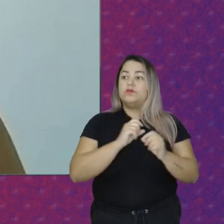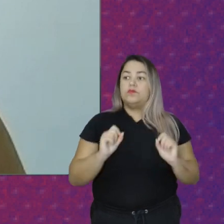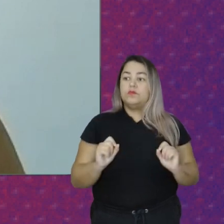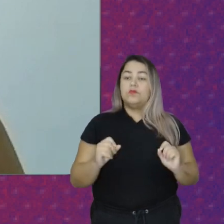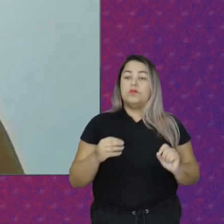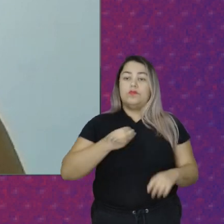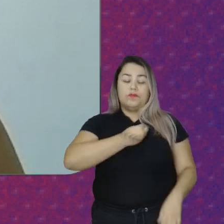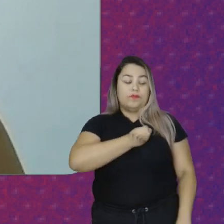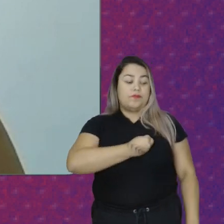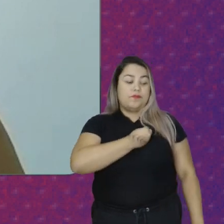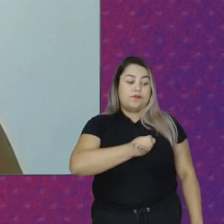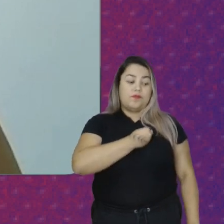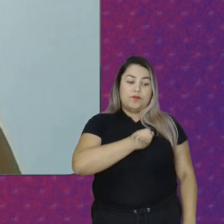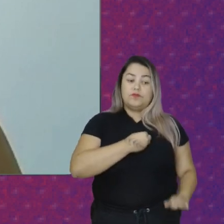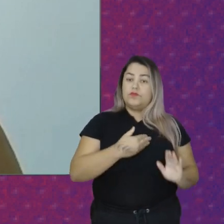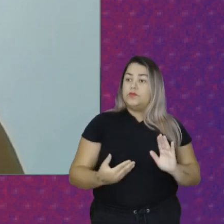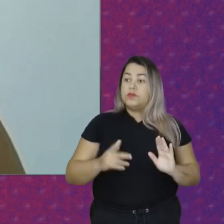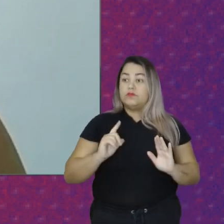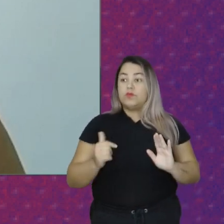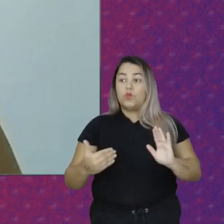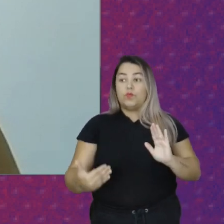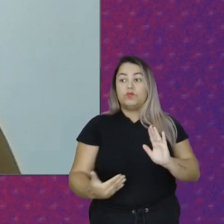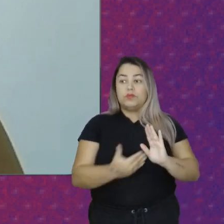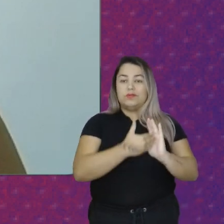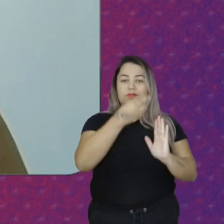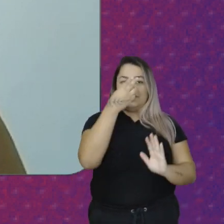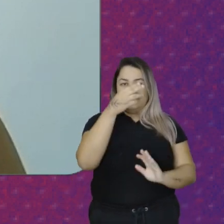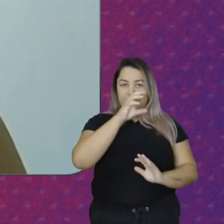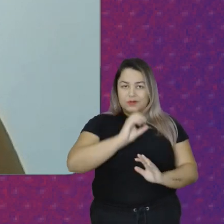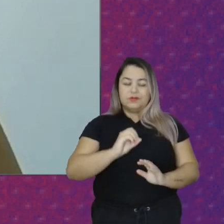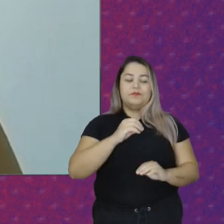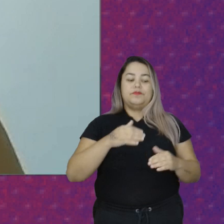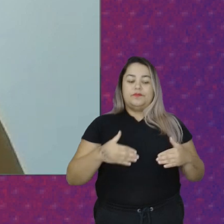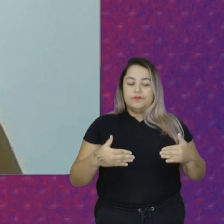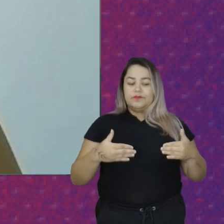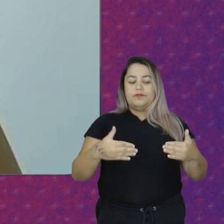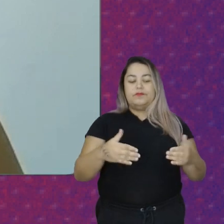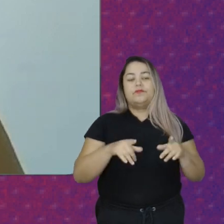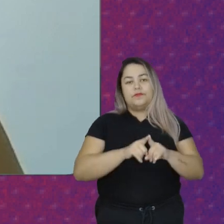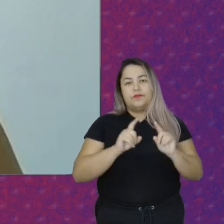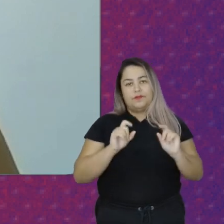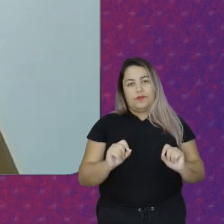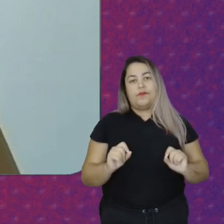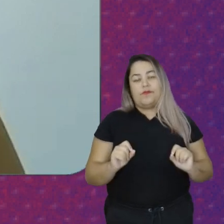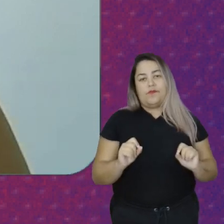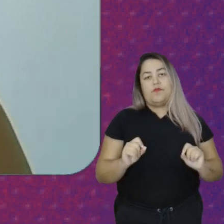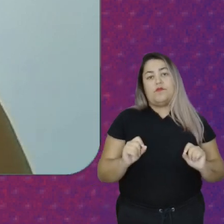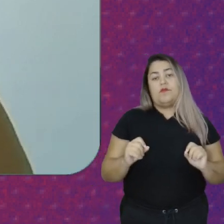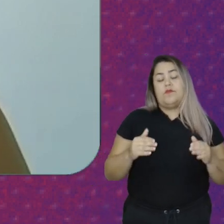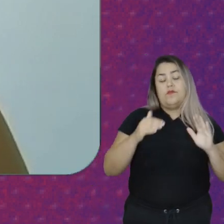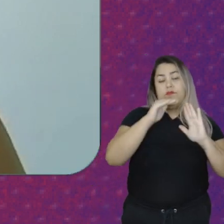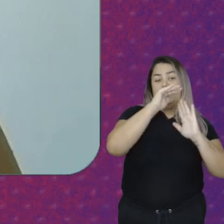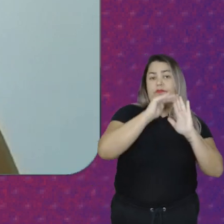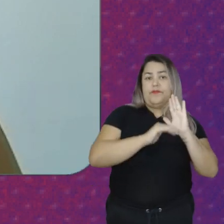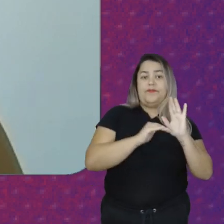Viver Sem Limite tem a participação de 30 ministérios e que se pretende um programa de